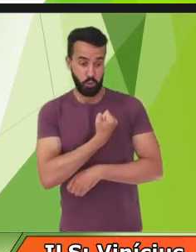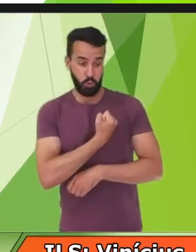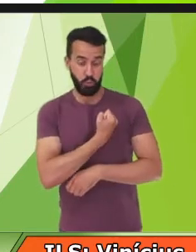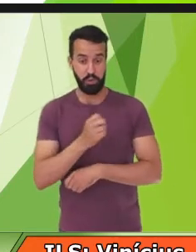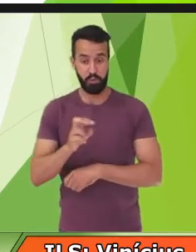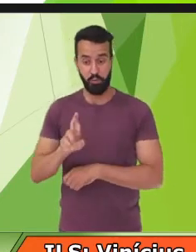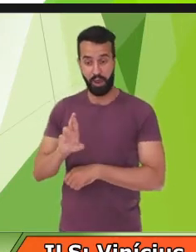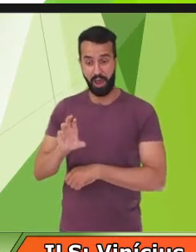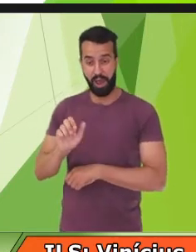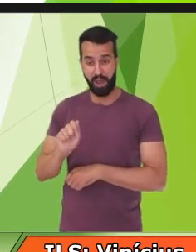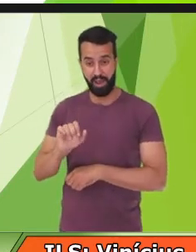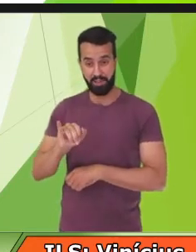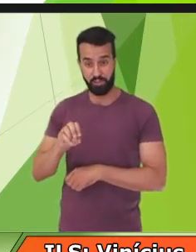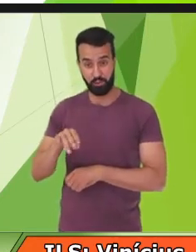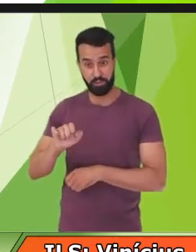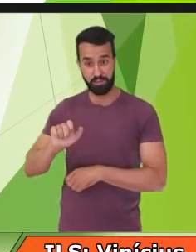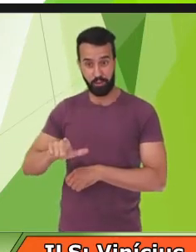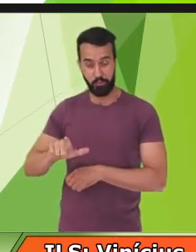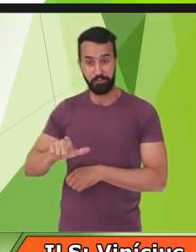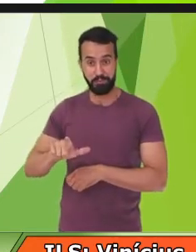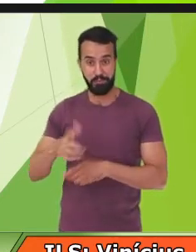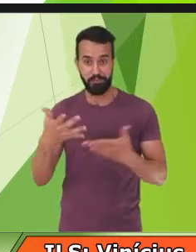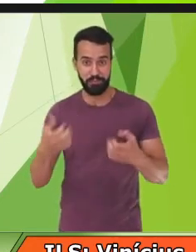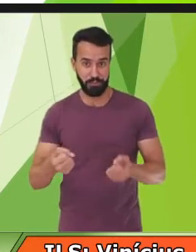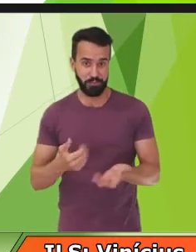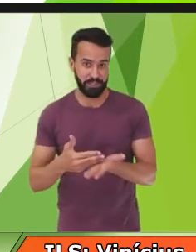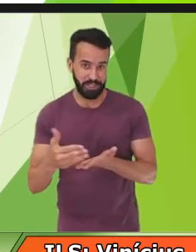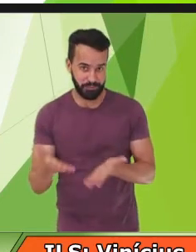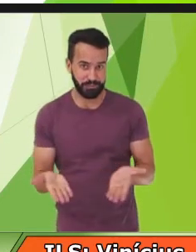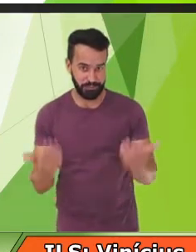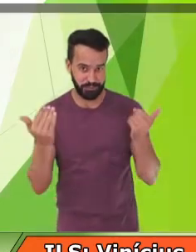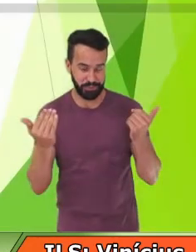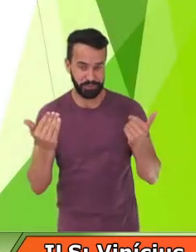número racional. Então, vamos começar.